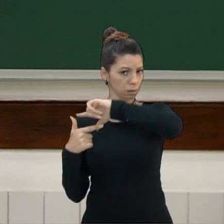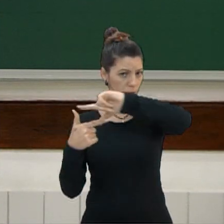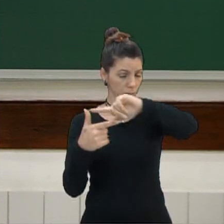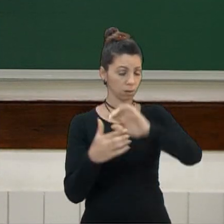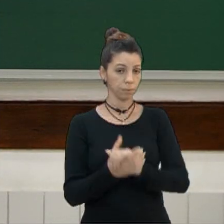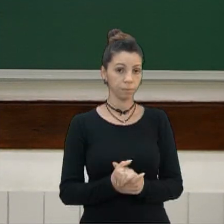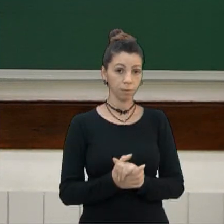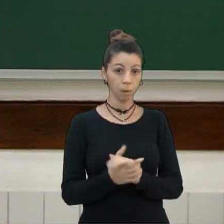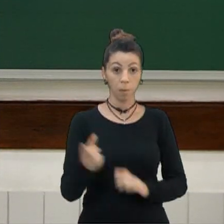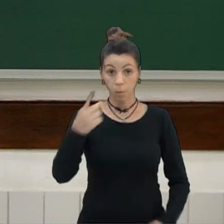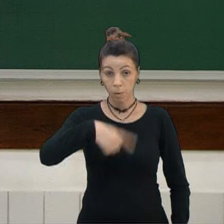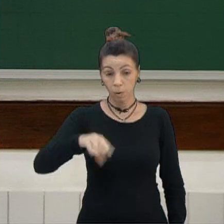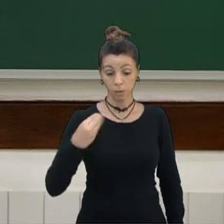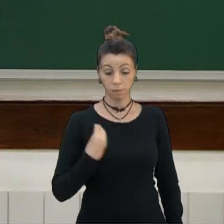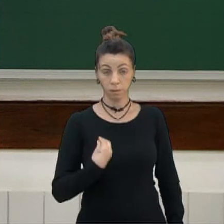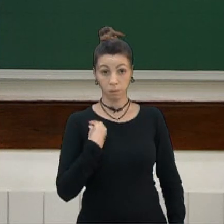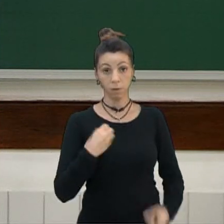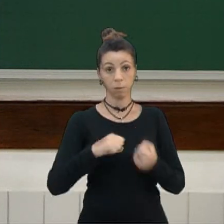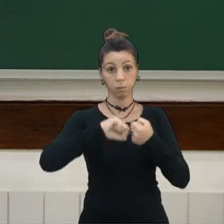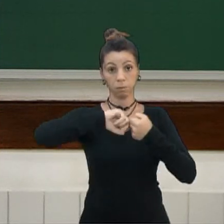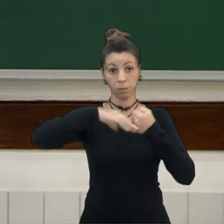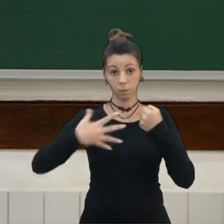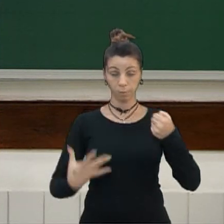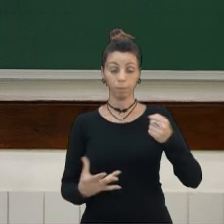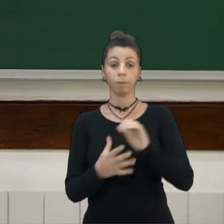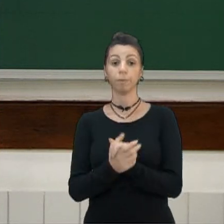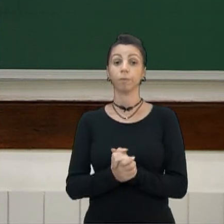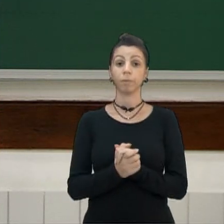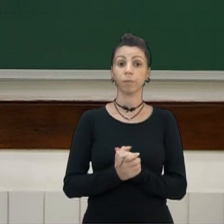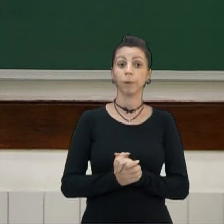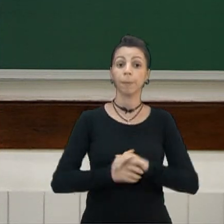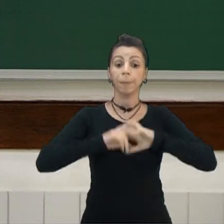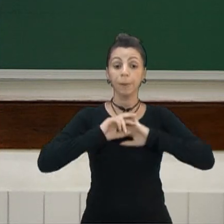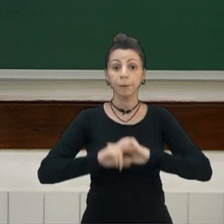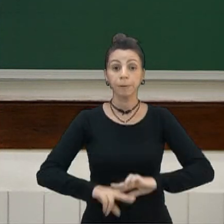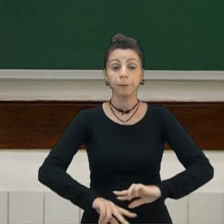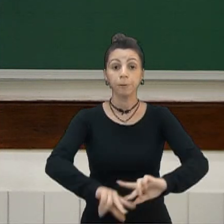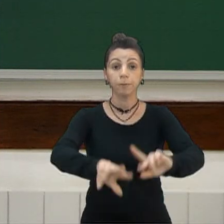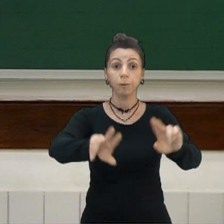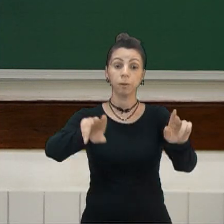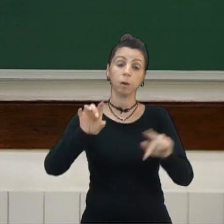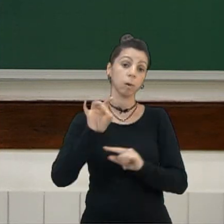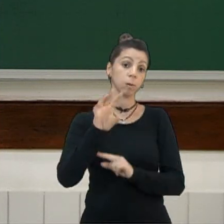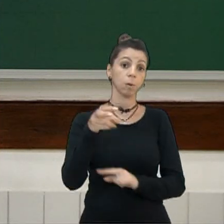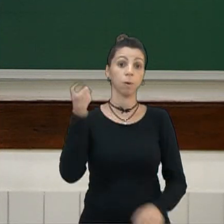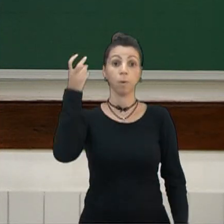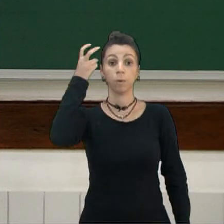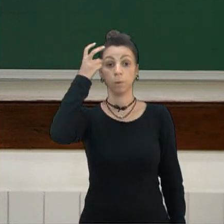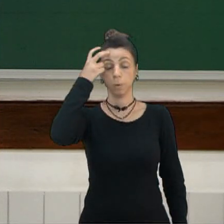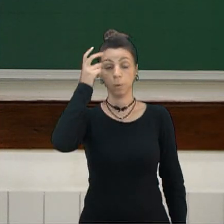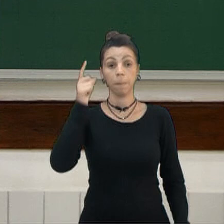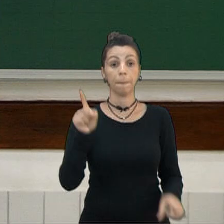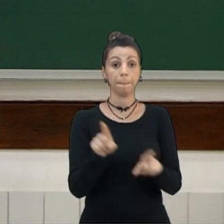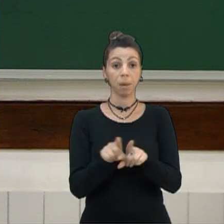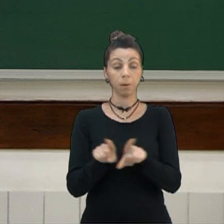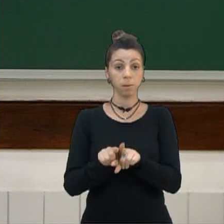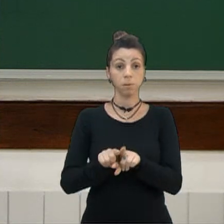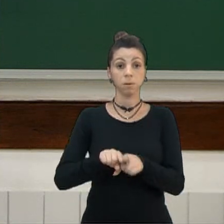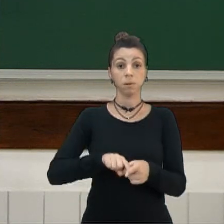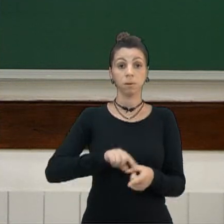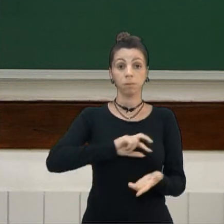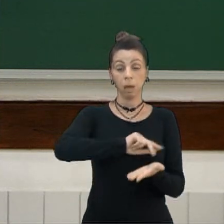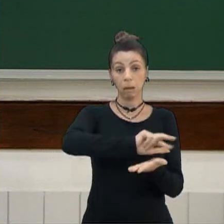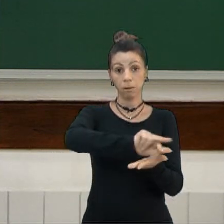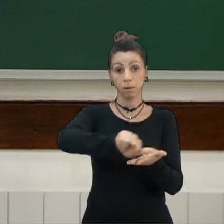Então, se nós temos uma democracia, basicamente nós temos uma diversidade não só de culturas, mas uma diversidade de religiões. Como eu falei